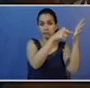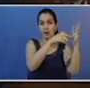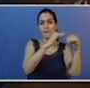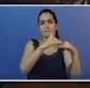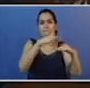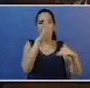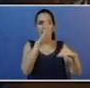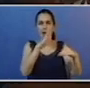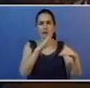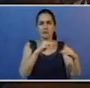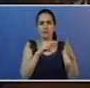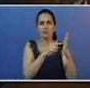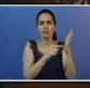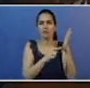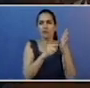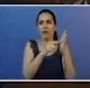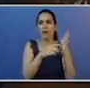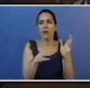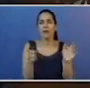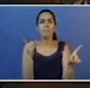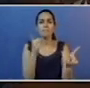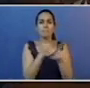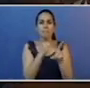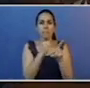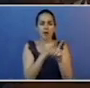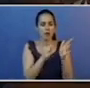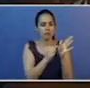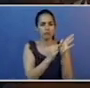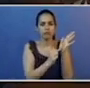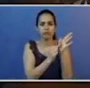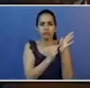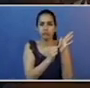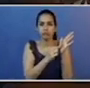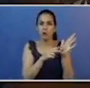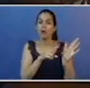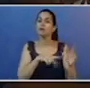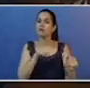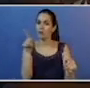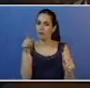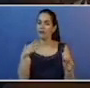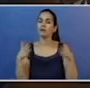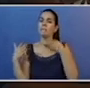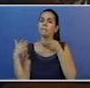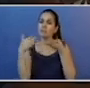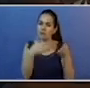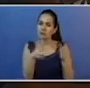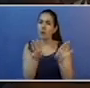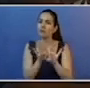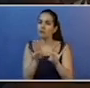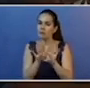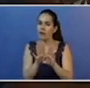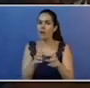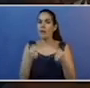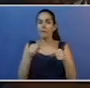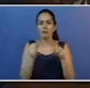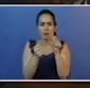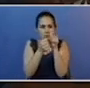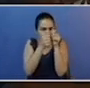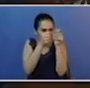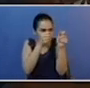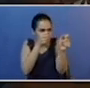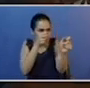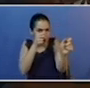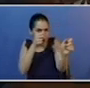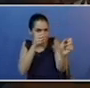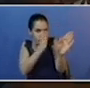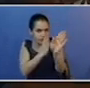acerta mais próximo à mosca, que é o centro do alvo. Então, por isso que ele é considerado um esporte de precisão. Ela tem que mirar, ela tem que concentrar para